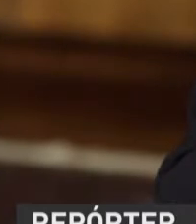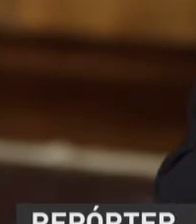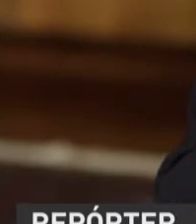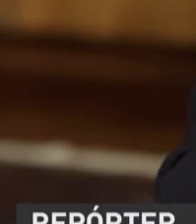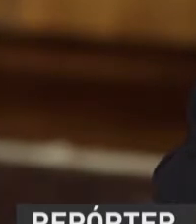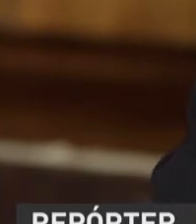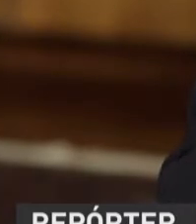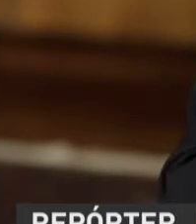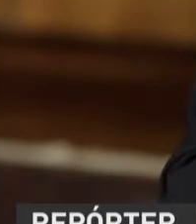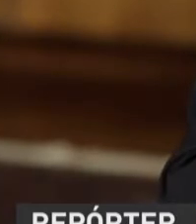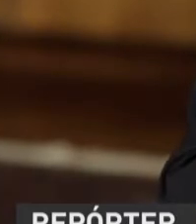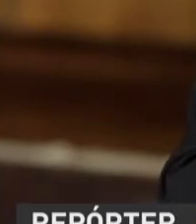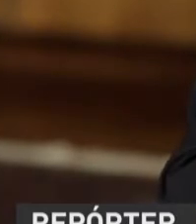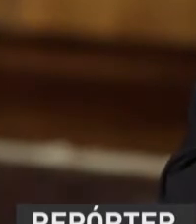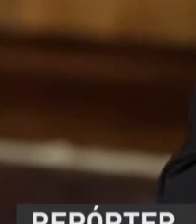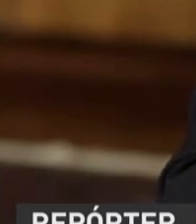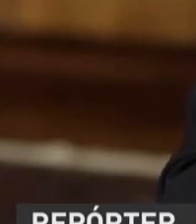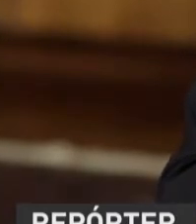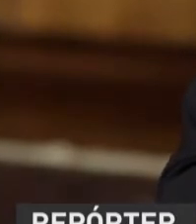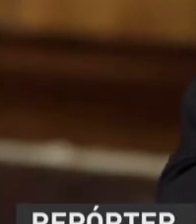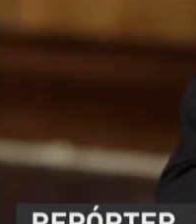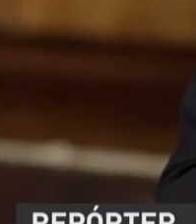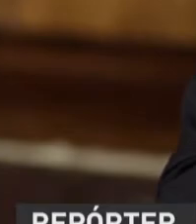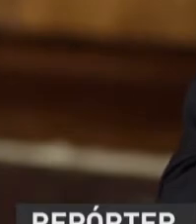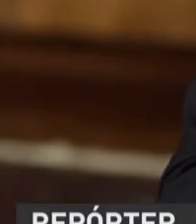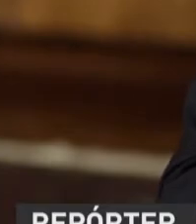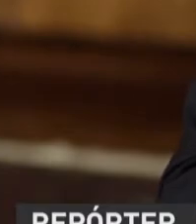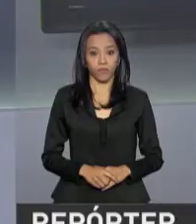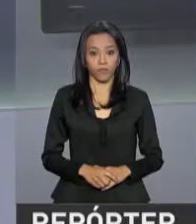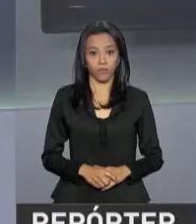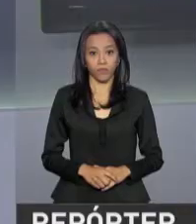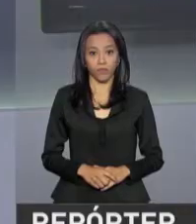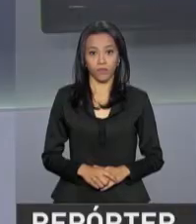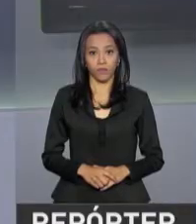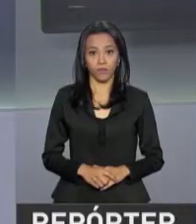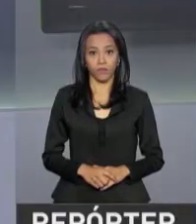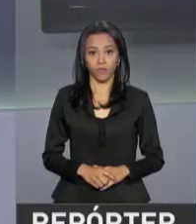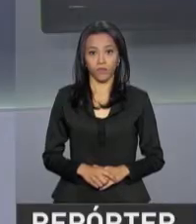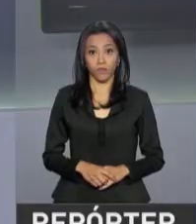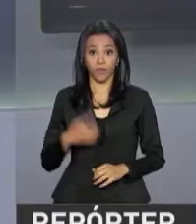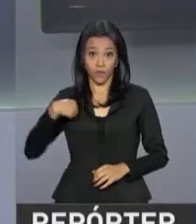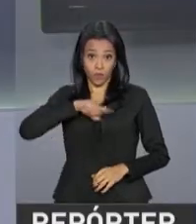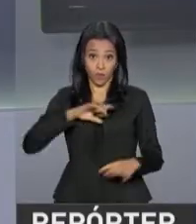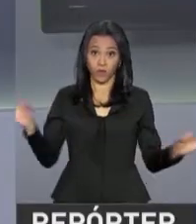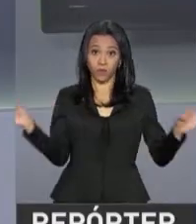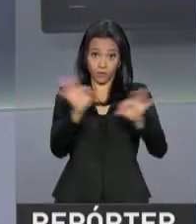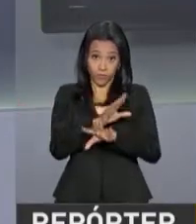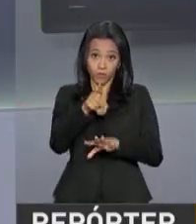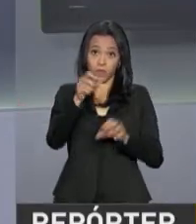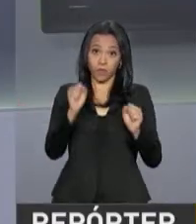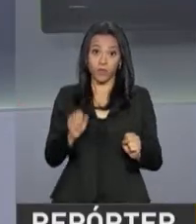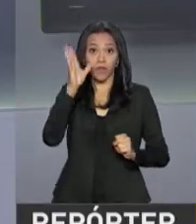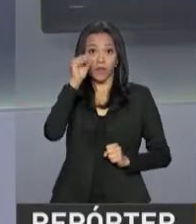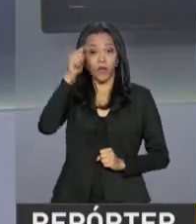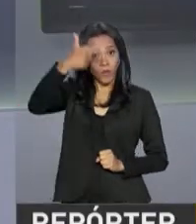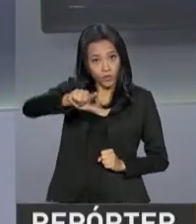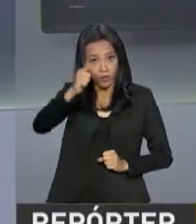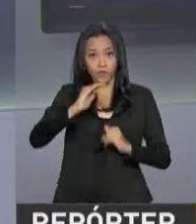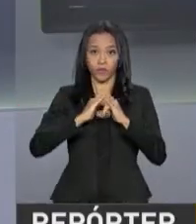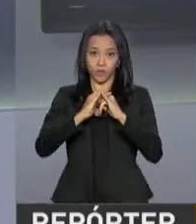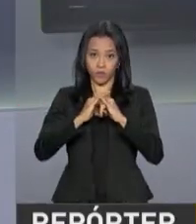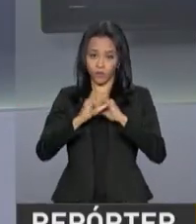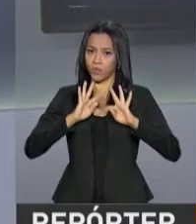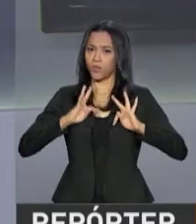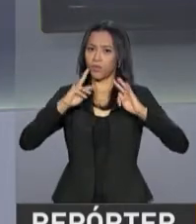Brasil voltou a ganhar e precisamos ter orgulho disso. Nós ficamos por aqui. Você pode rever as reportagens no